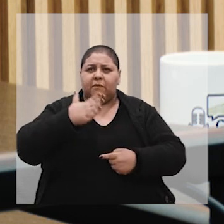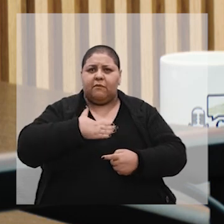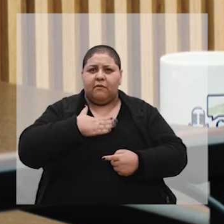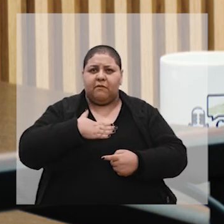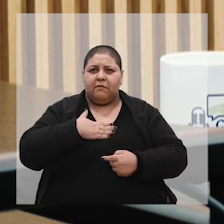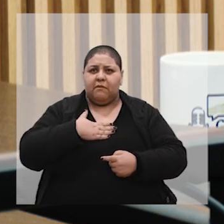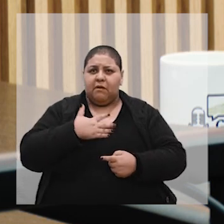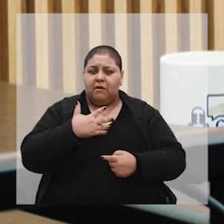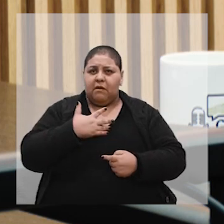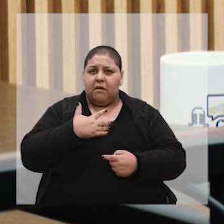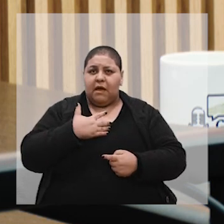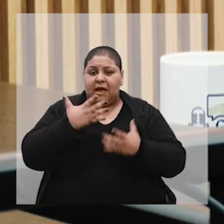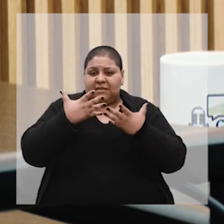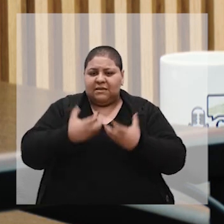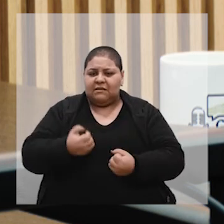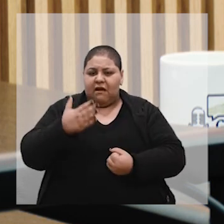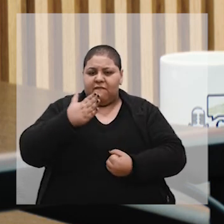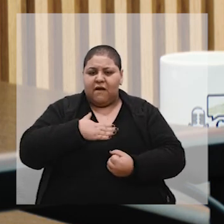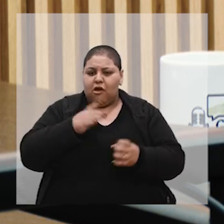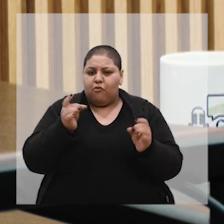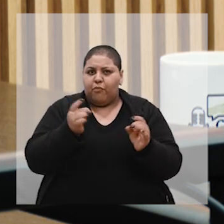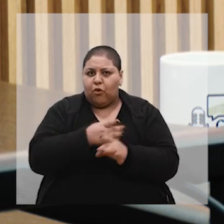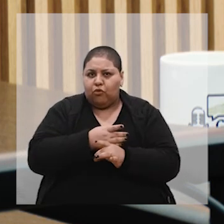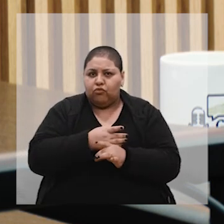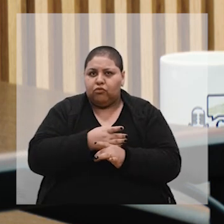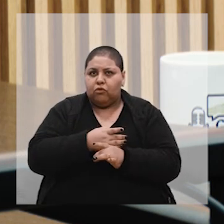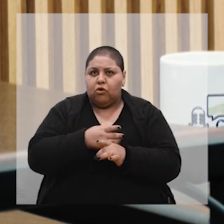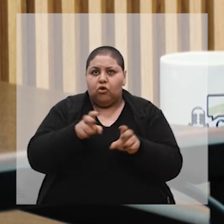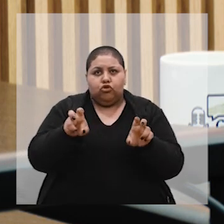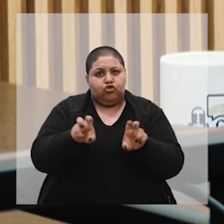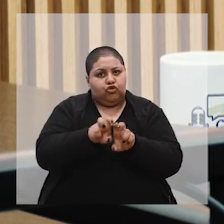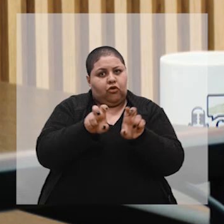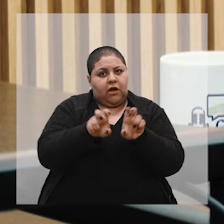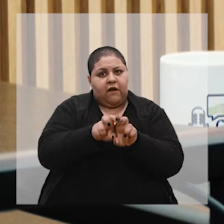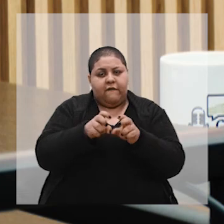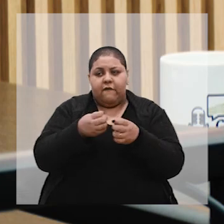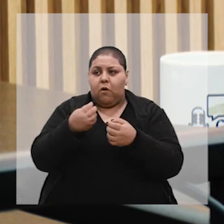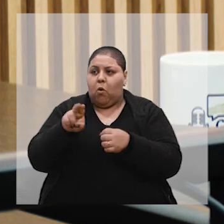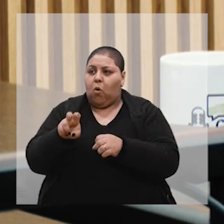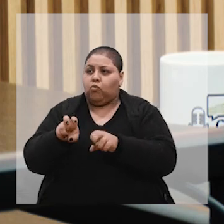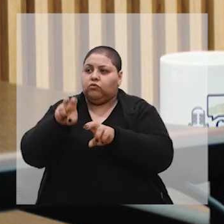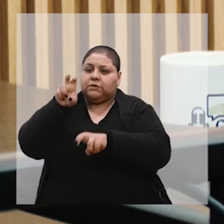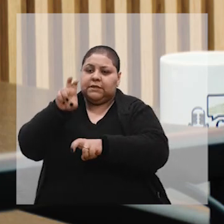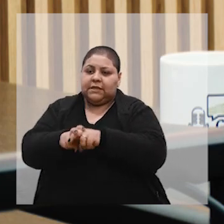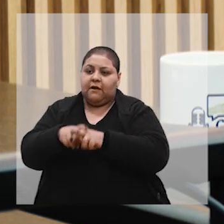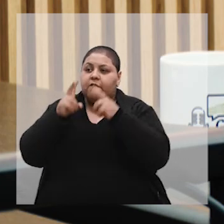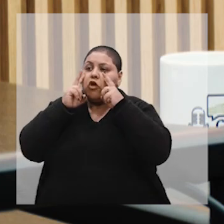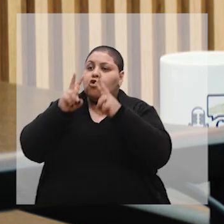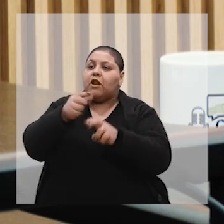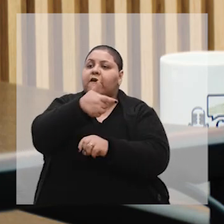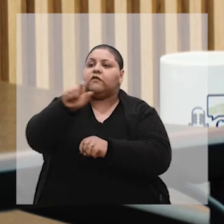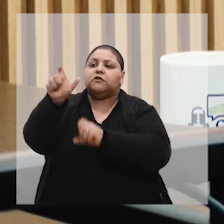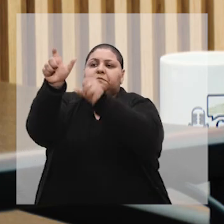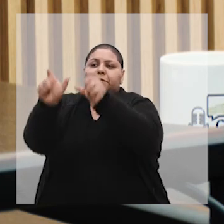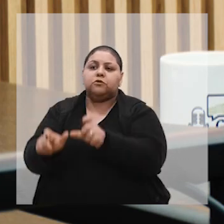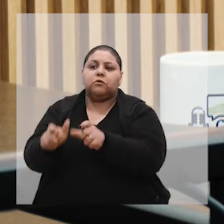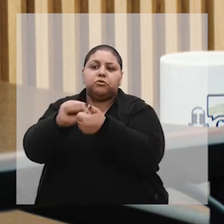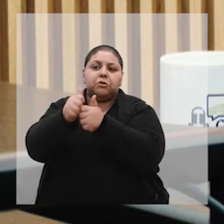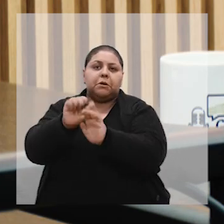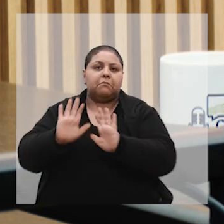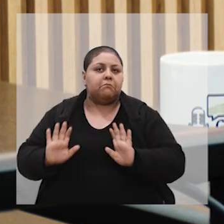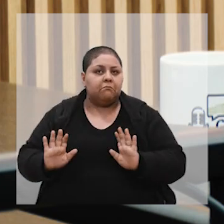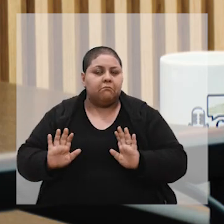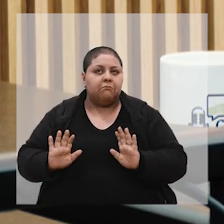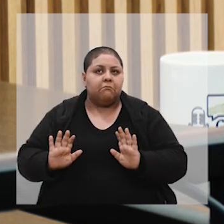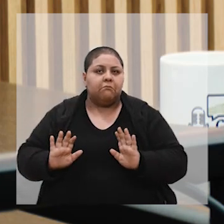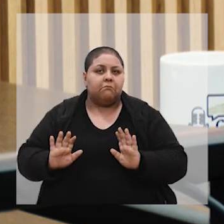era aquela condição que tinha e pronto. Ou eu jogava, ou eu sentava e olhava os outros jogar.